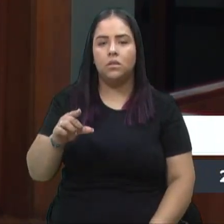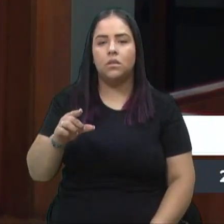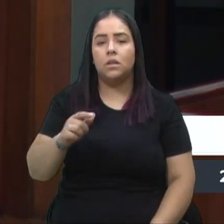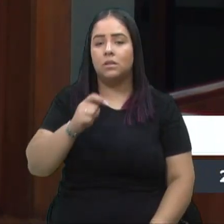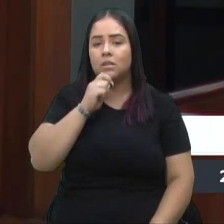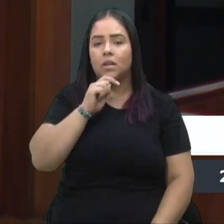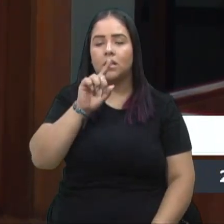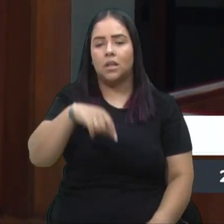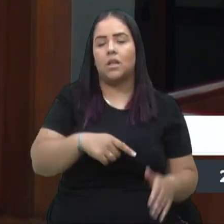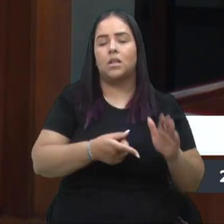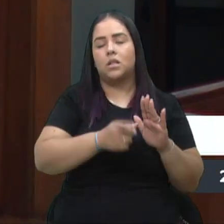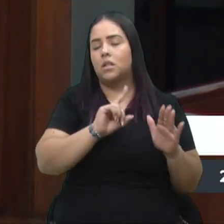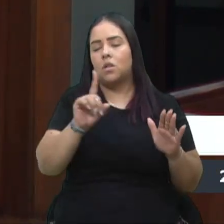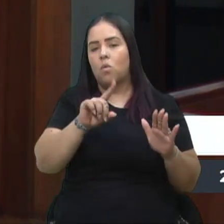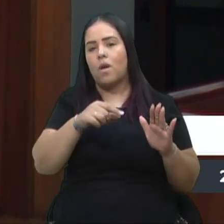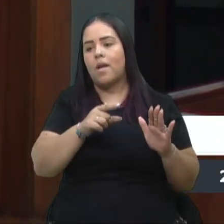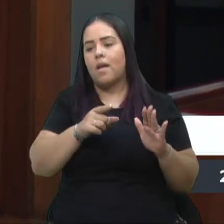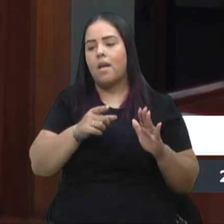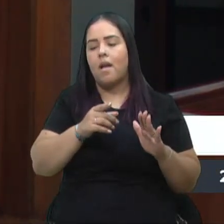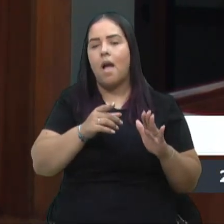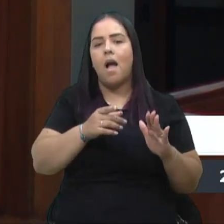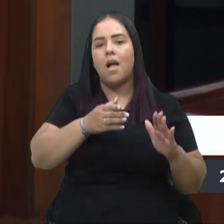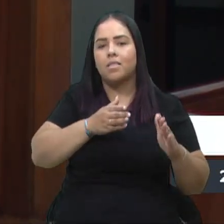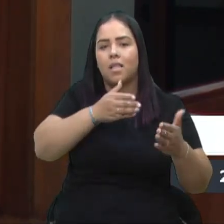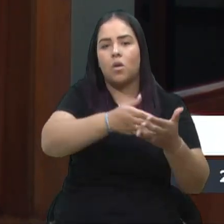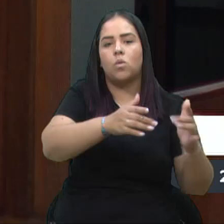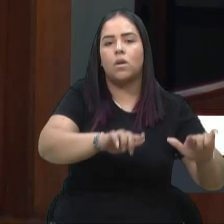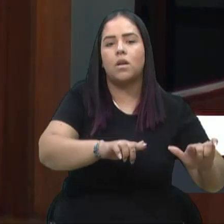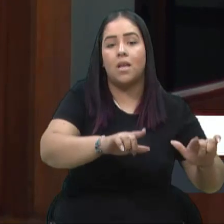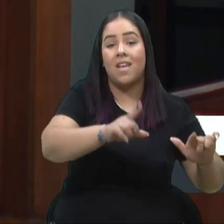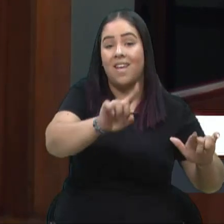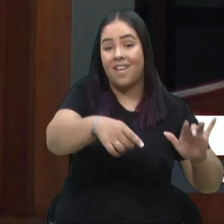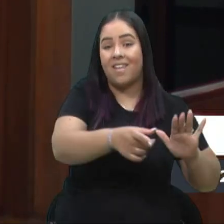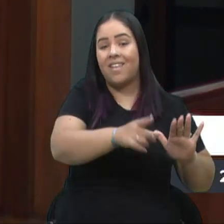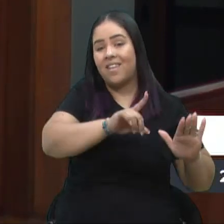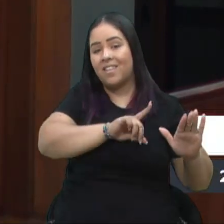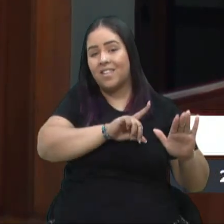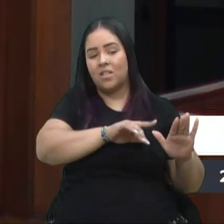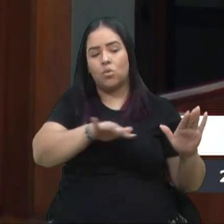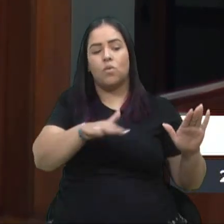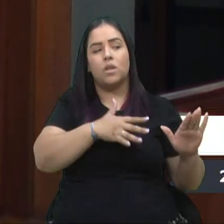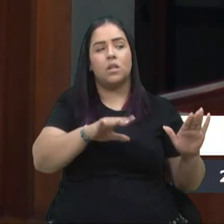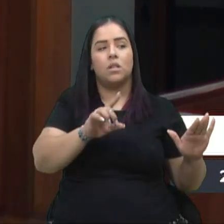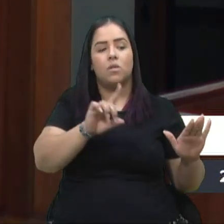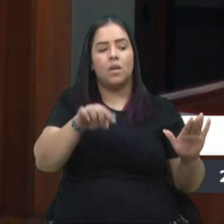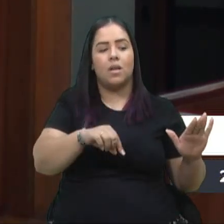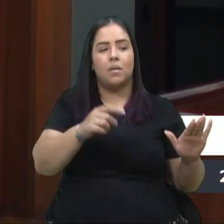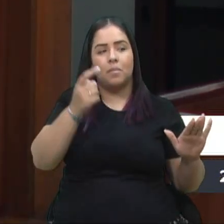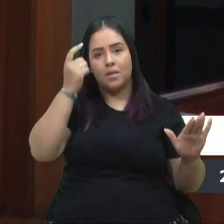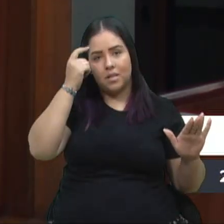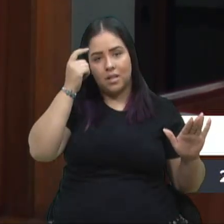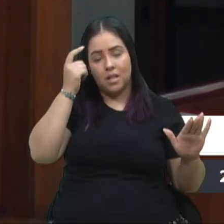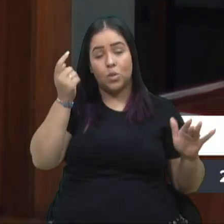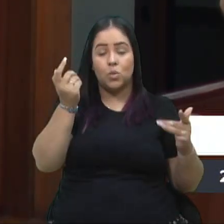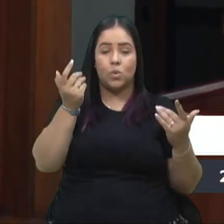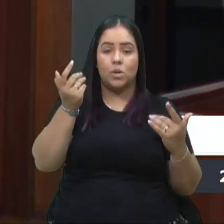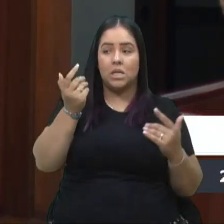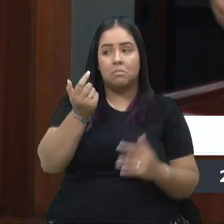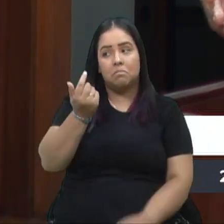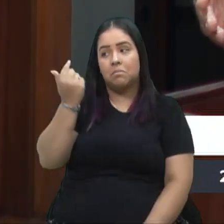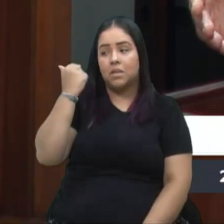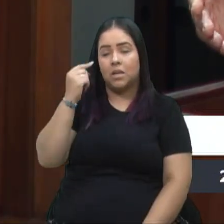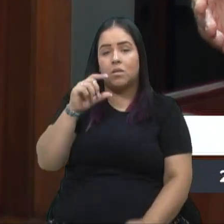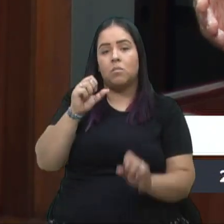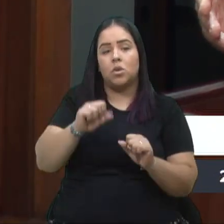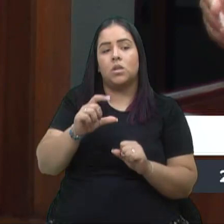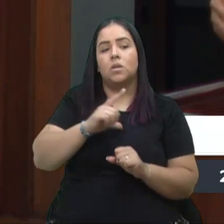é da propriedade até lavoura é antes então essa talvez não foi pensado ali atrás que pudesse ter